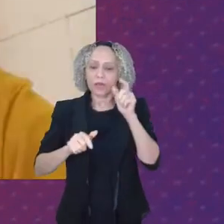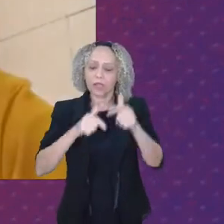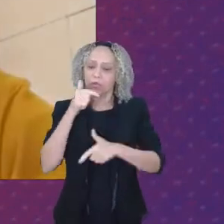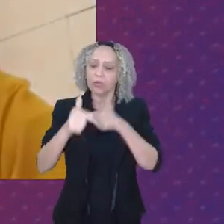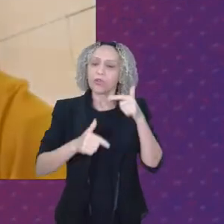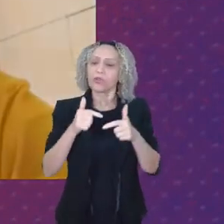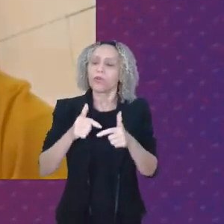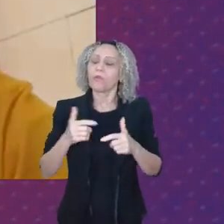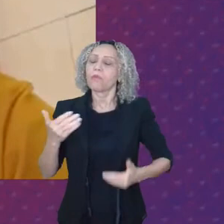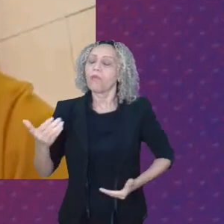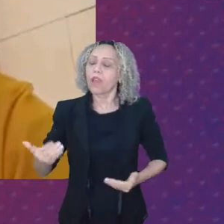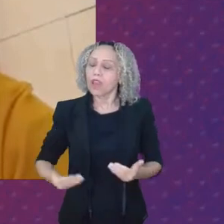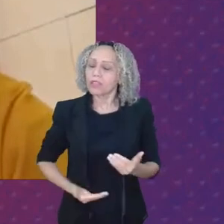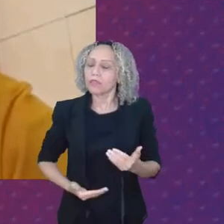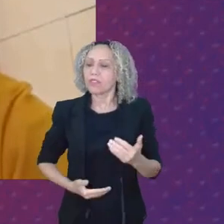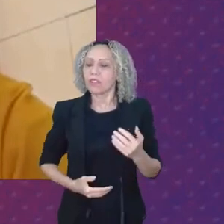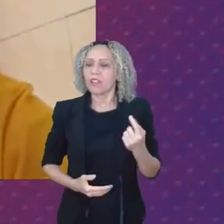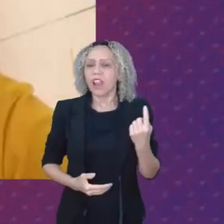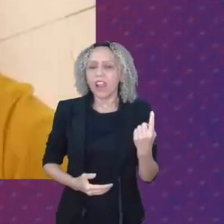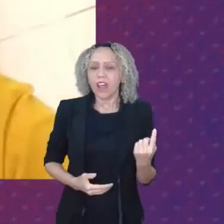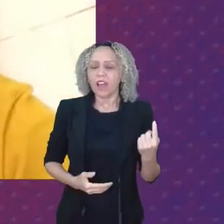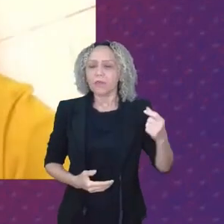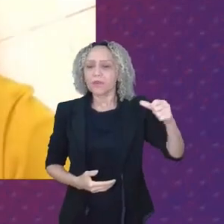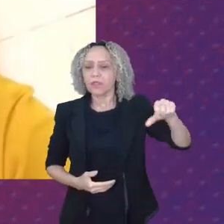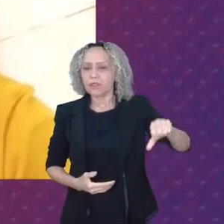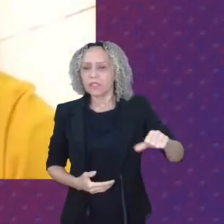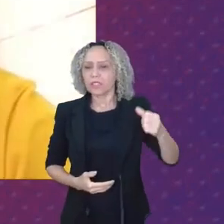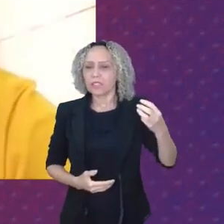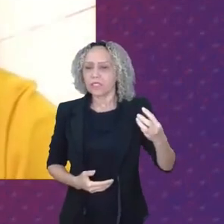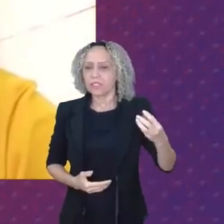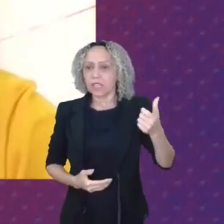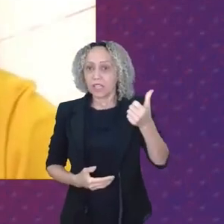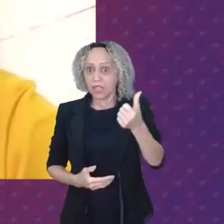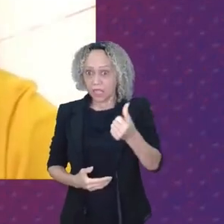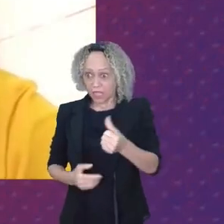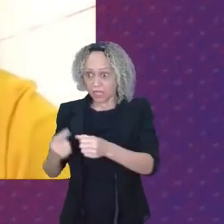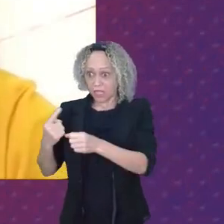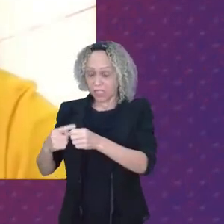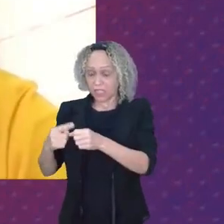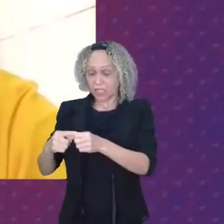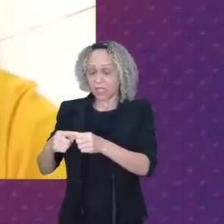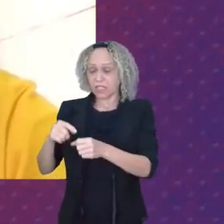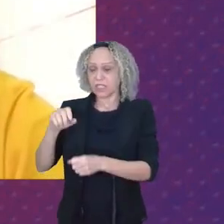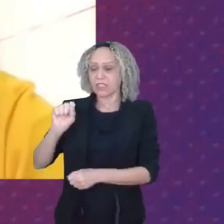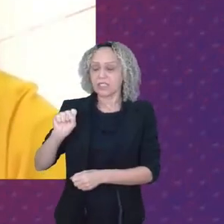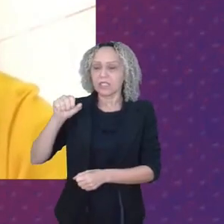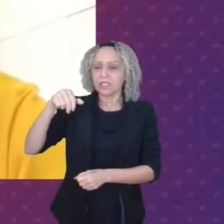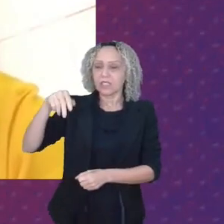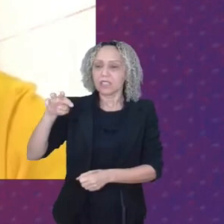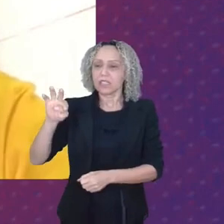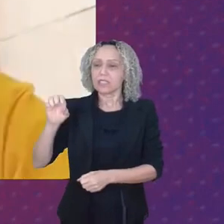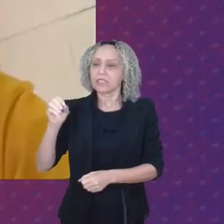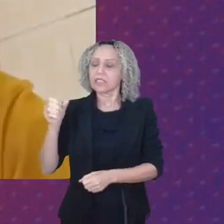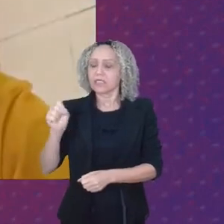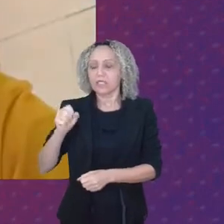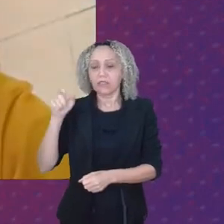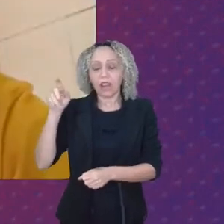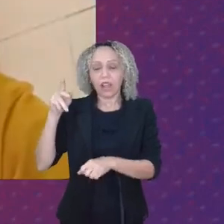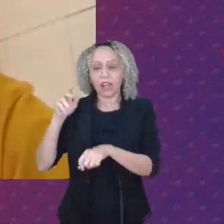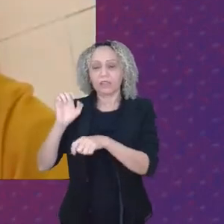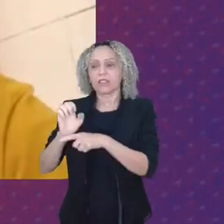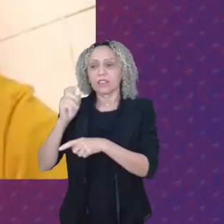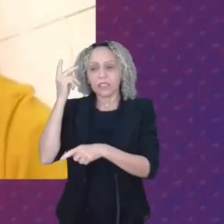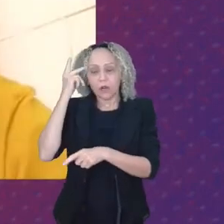em 1936, na cidade de Santos, São Paulo. E a CLT tem 80